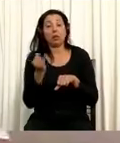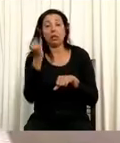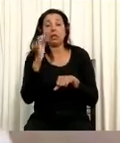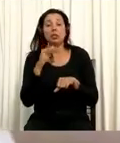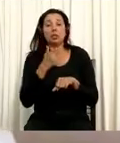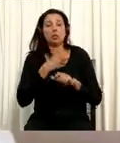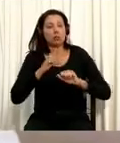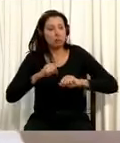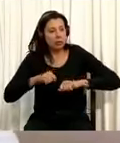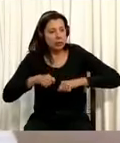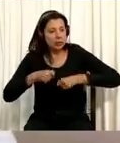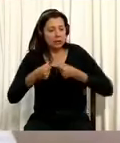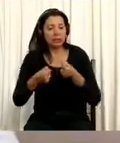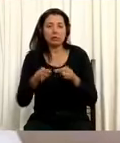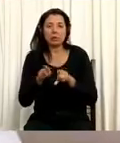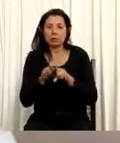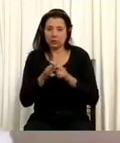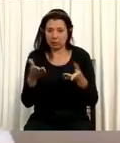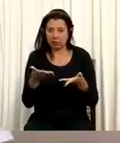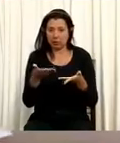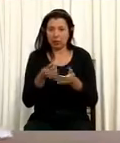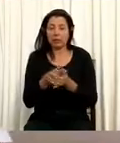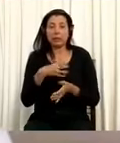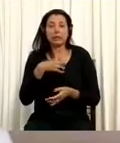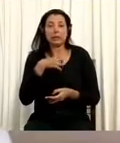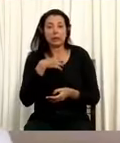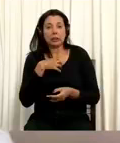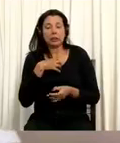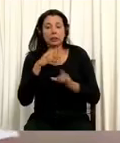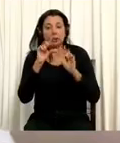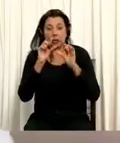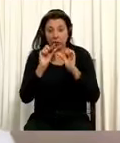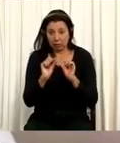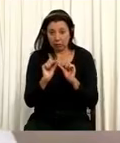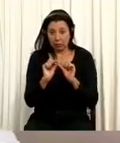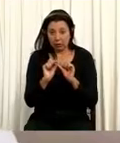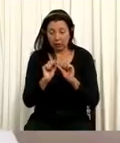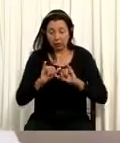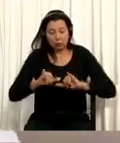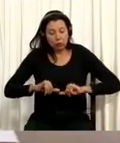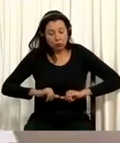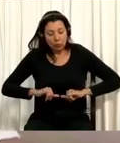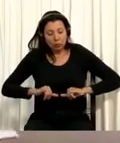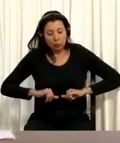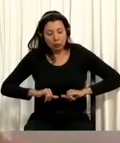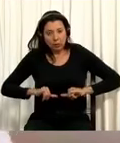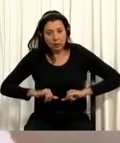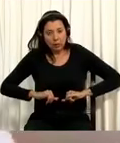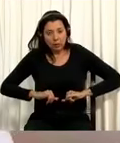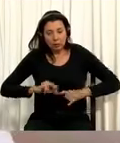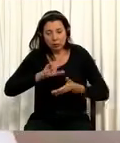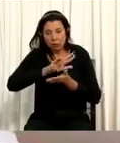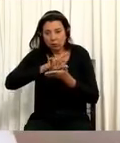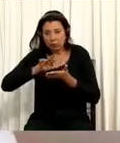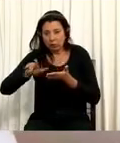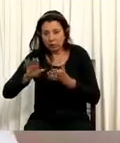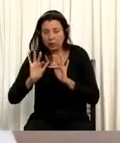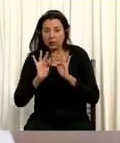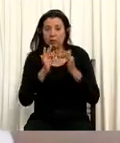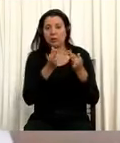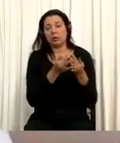nós fortalecermos a rede solidária no sentido de amenizar o sofrimento de milhares de